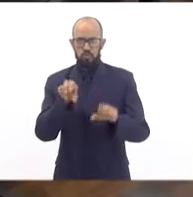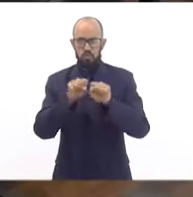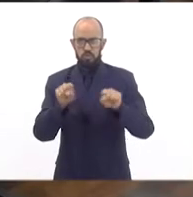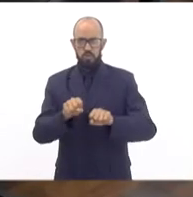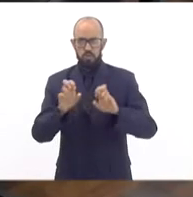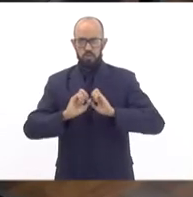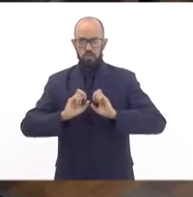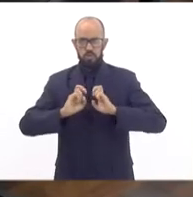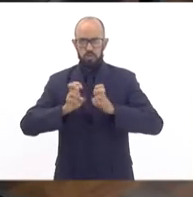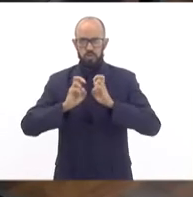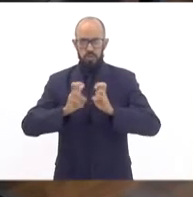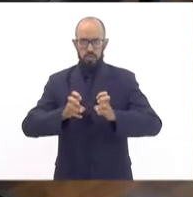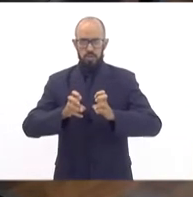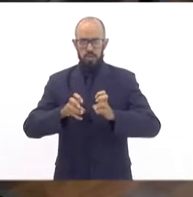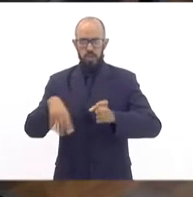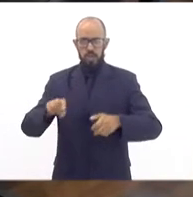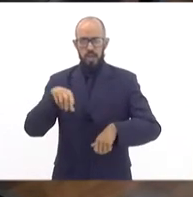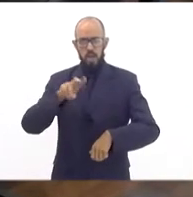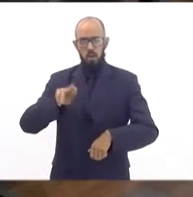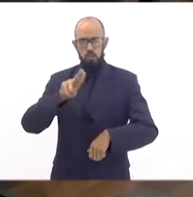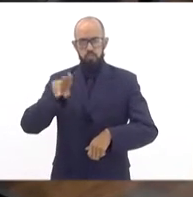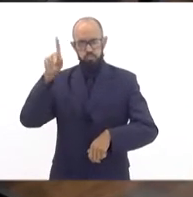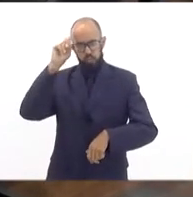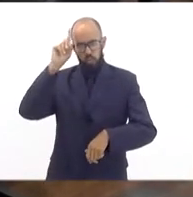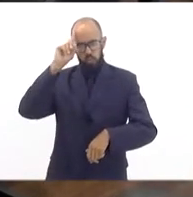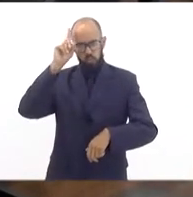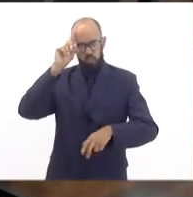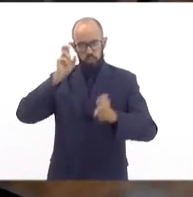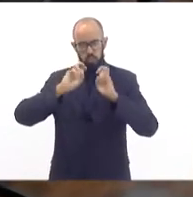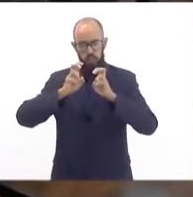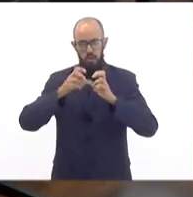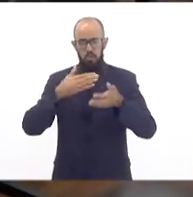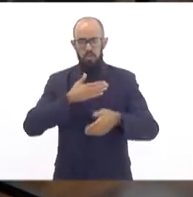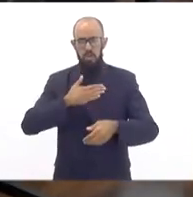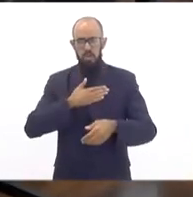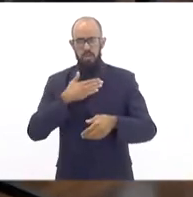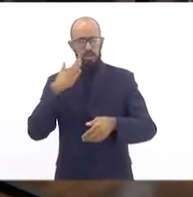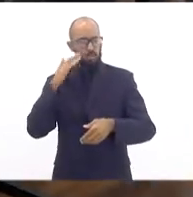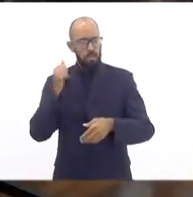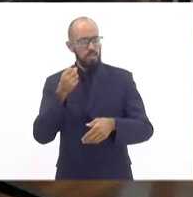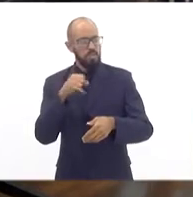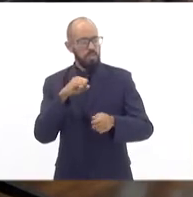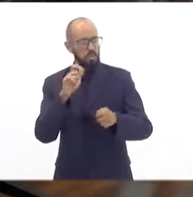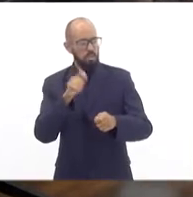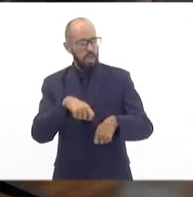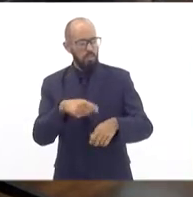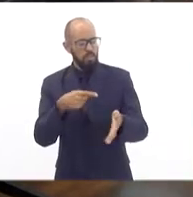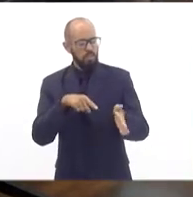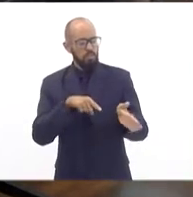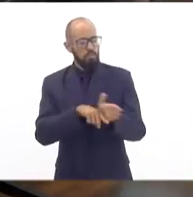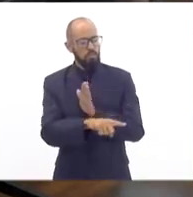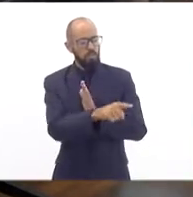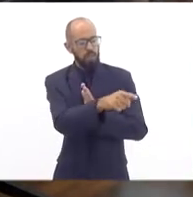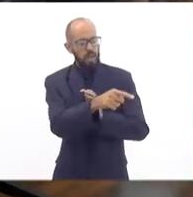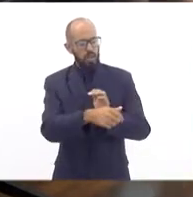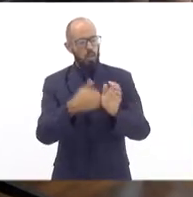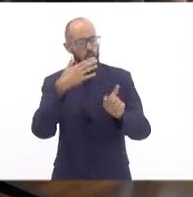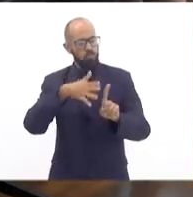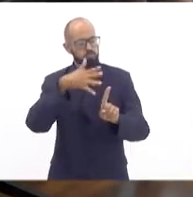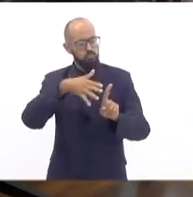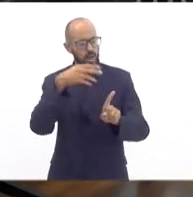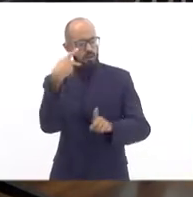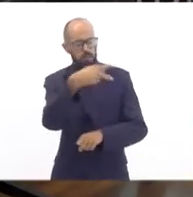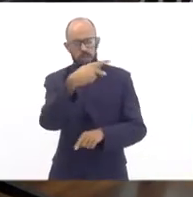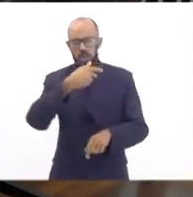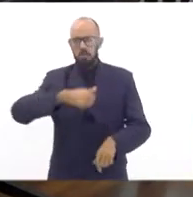de trem todos os dias, e eu gostaria de saber se nós podemos ouvi-la, para que ela não fique aqui durante muito tempo,